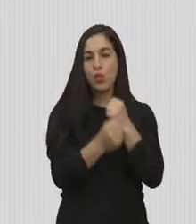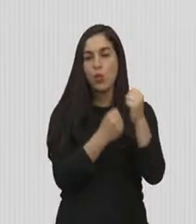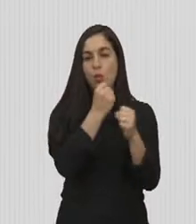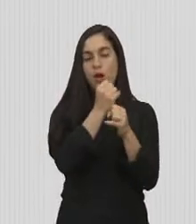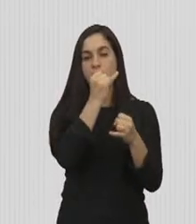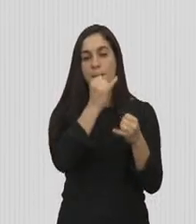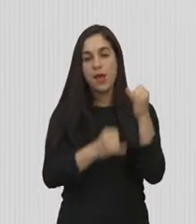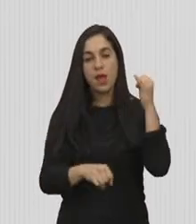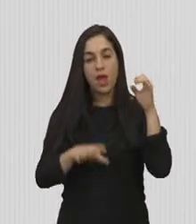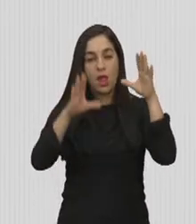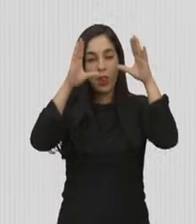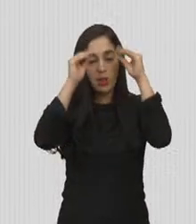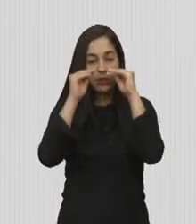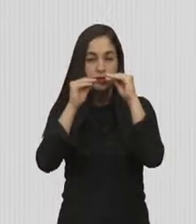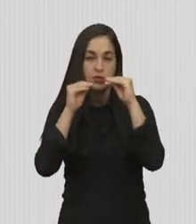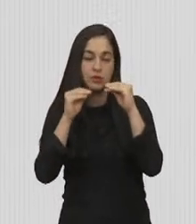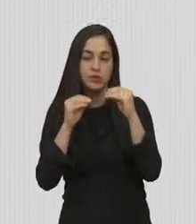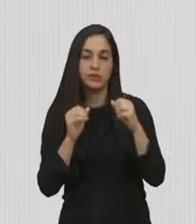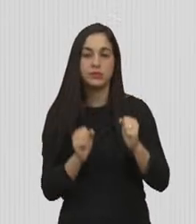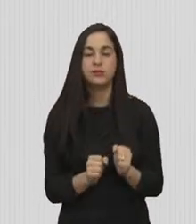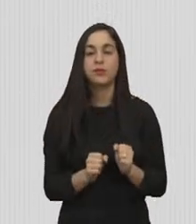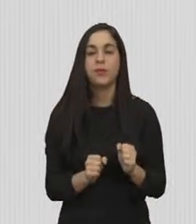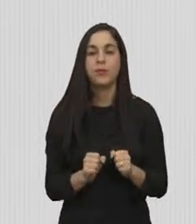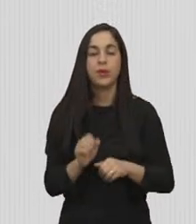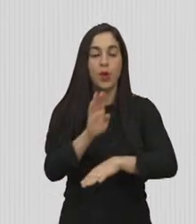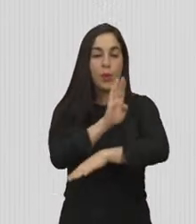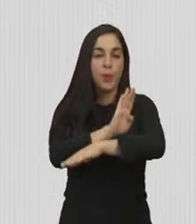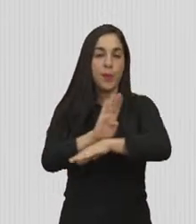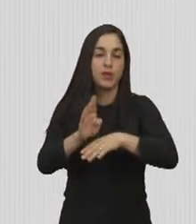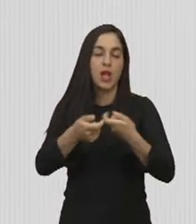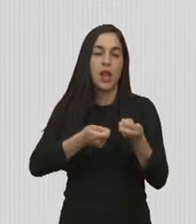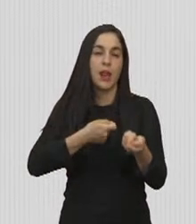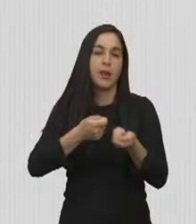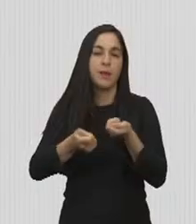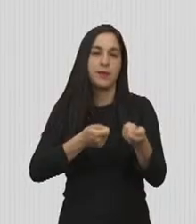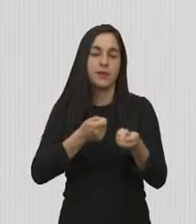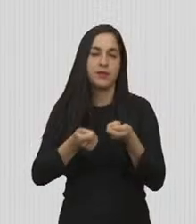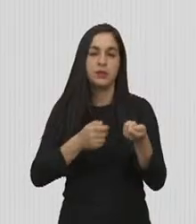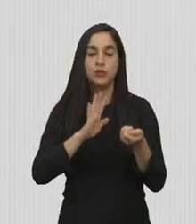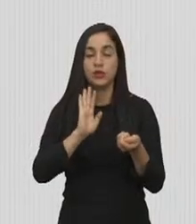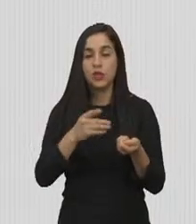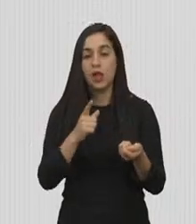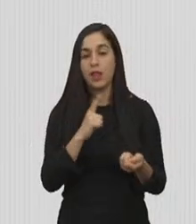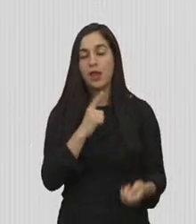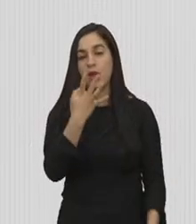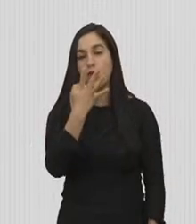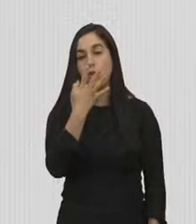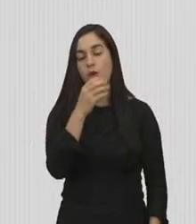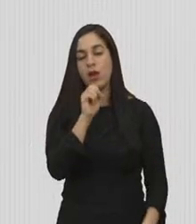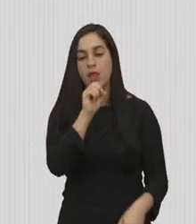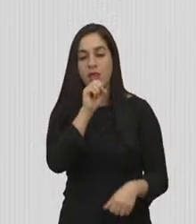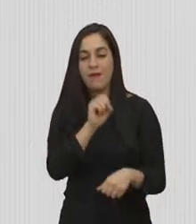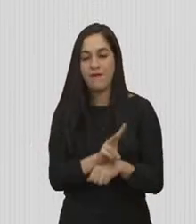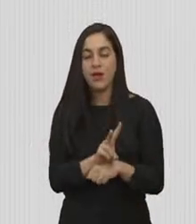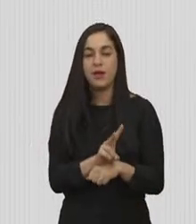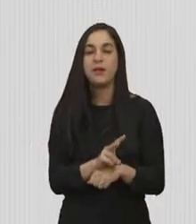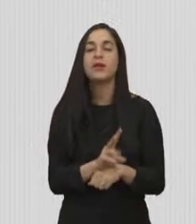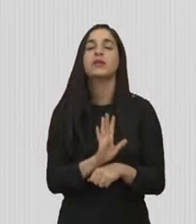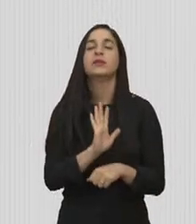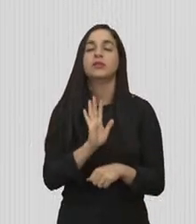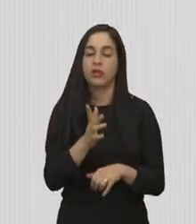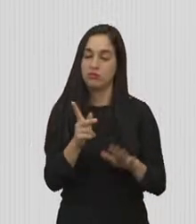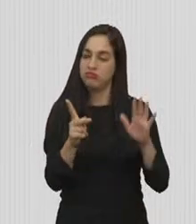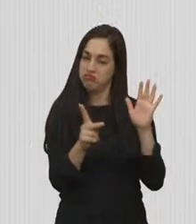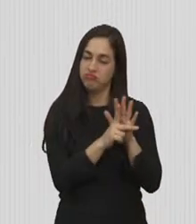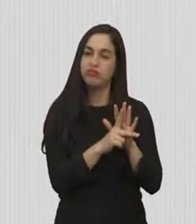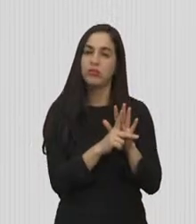ok? E o bacharelado de administração, que já está, né, 40 vagas, que já é nosso